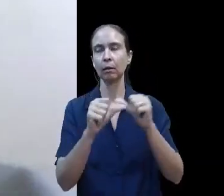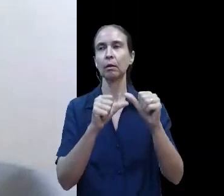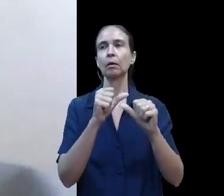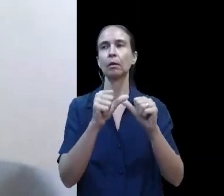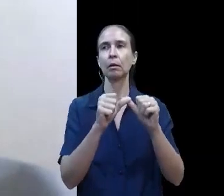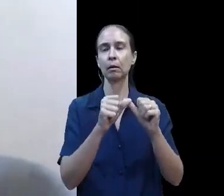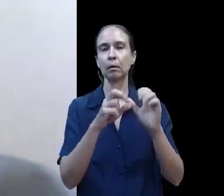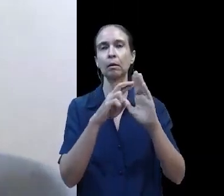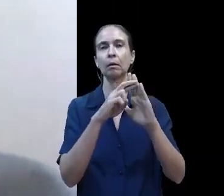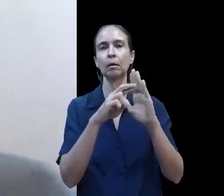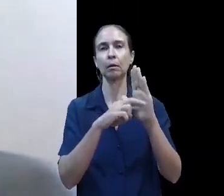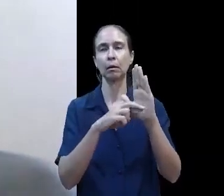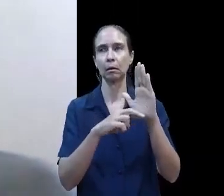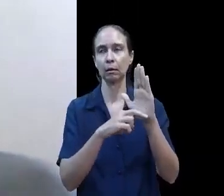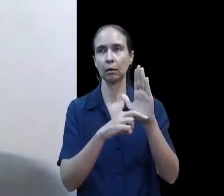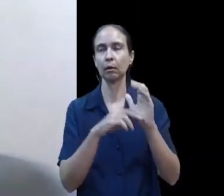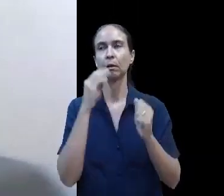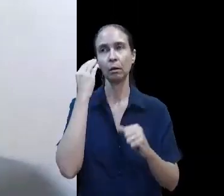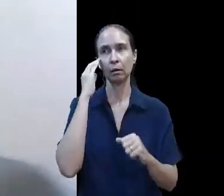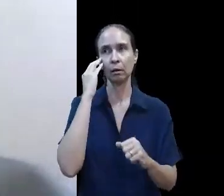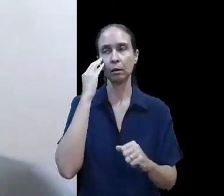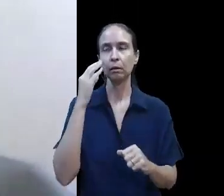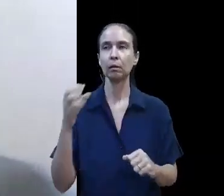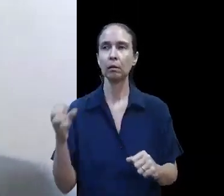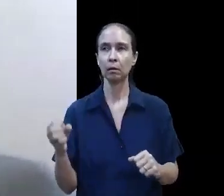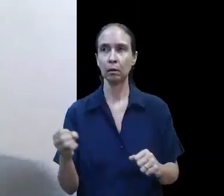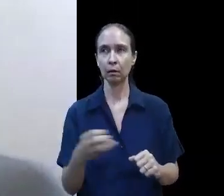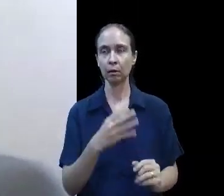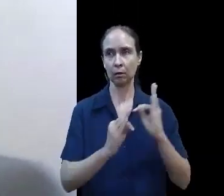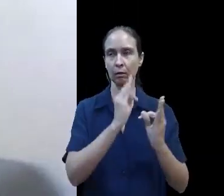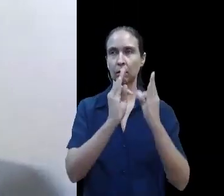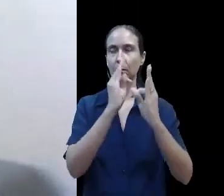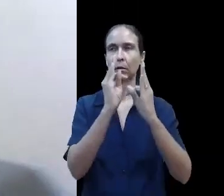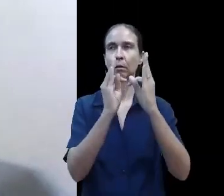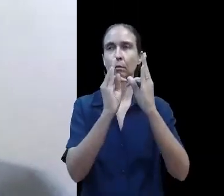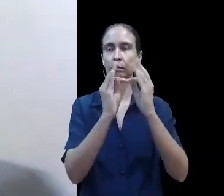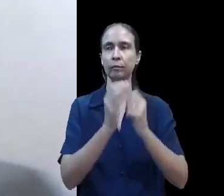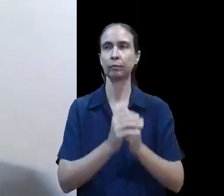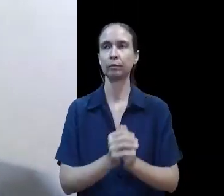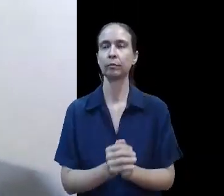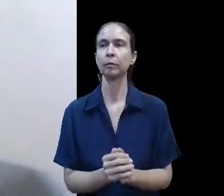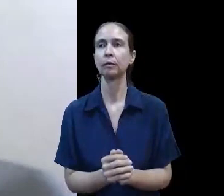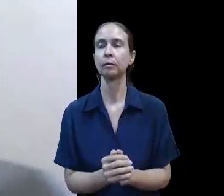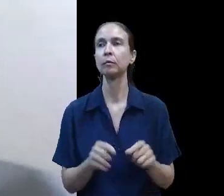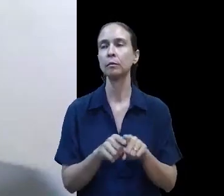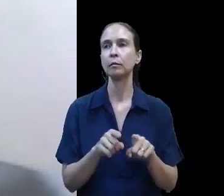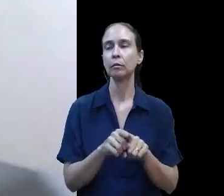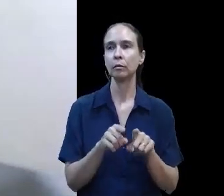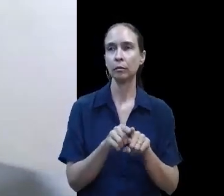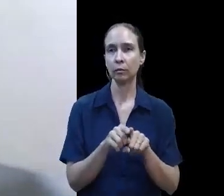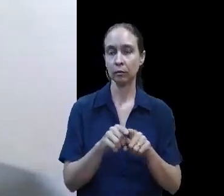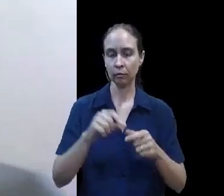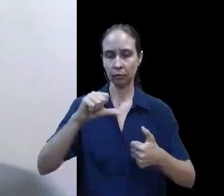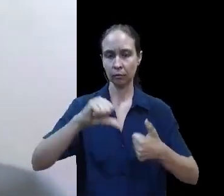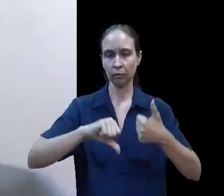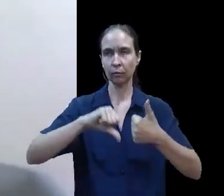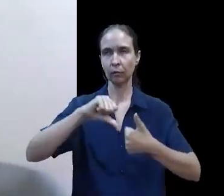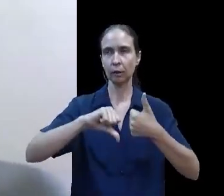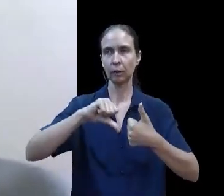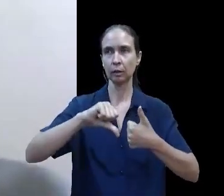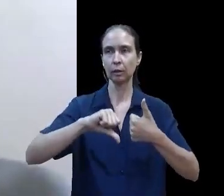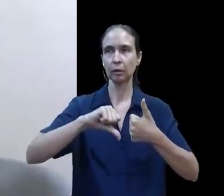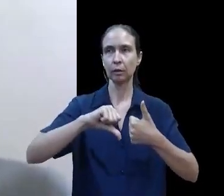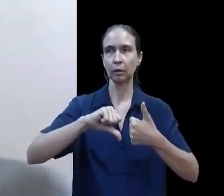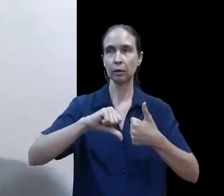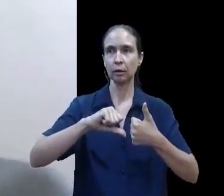essa tecnologia. A introdução da análise de solo como uma ferramenta